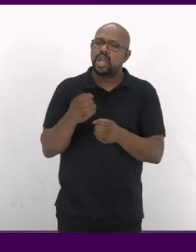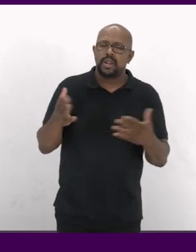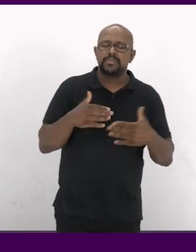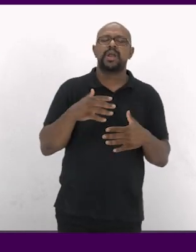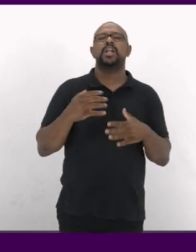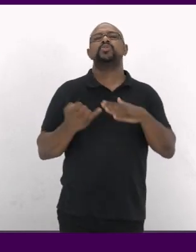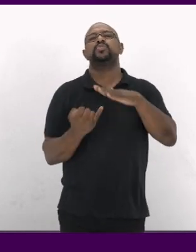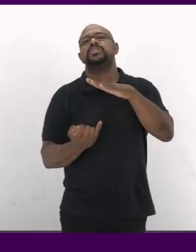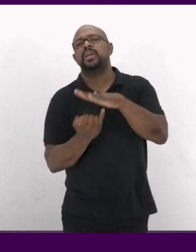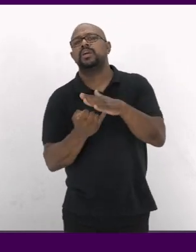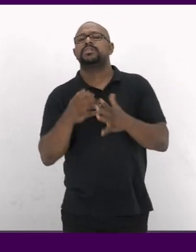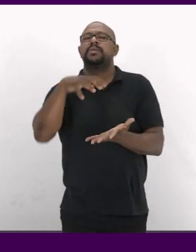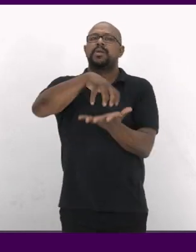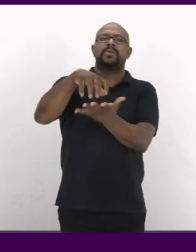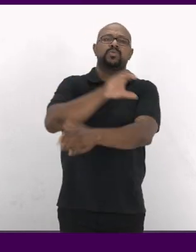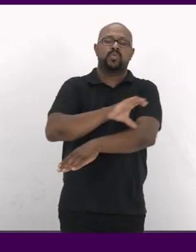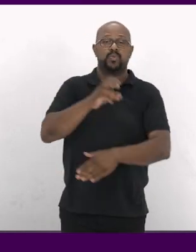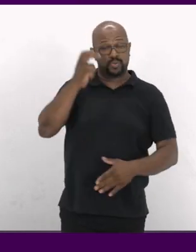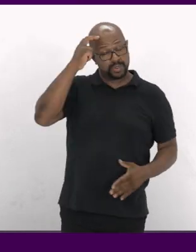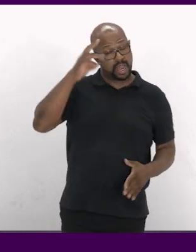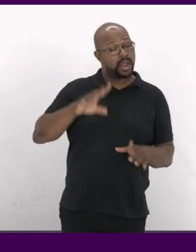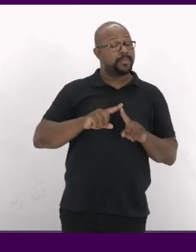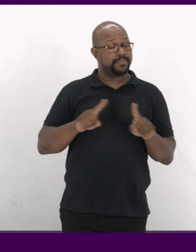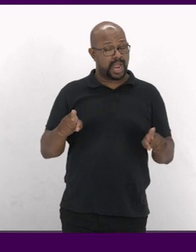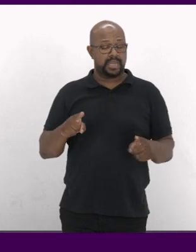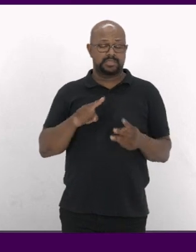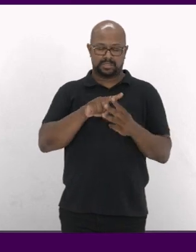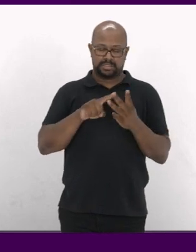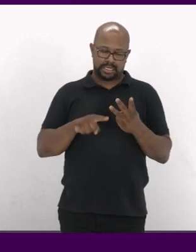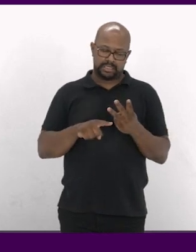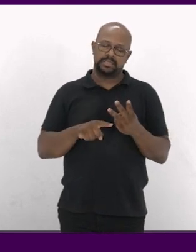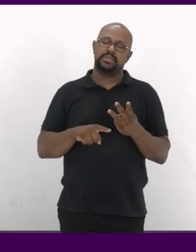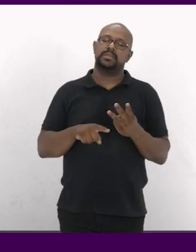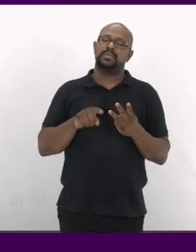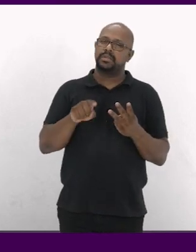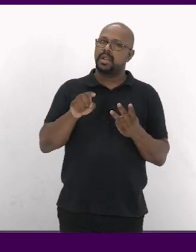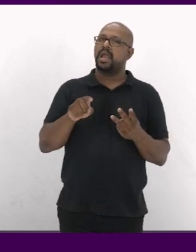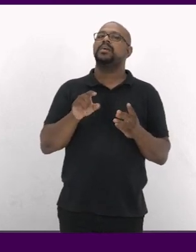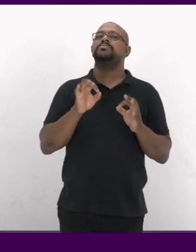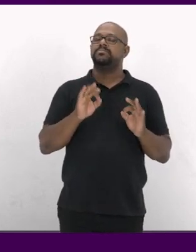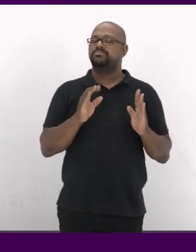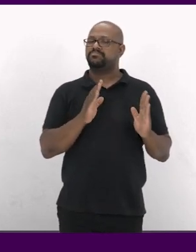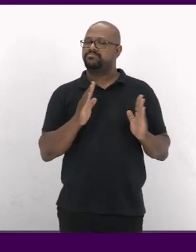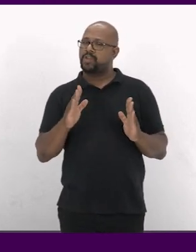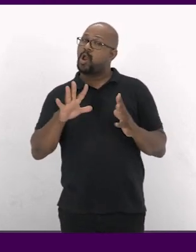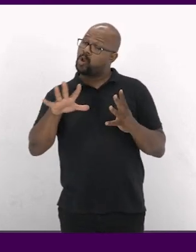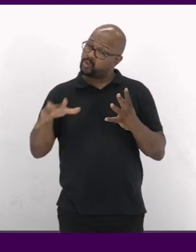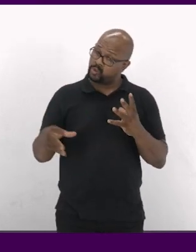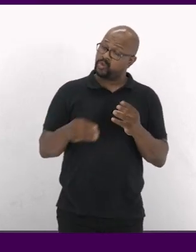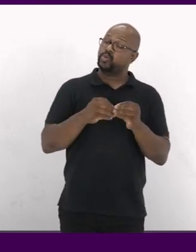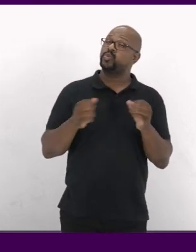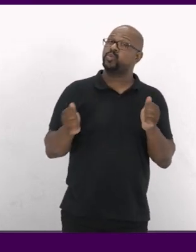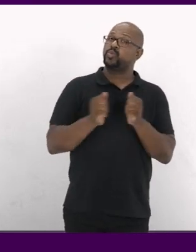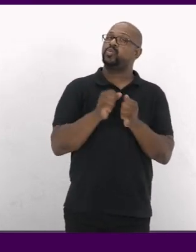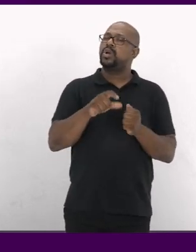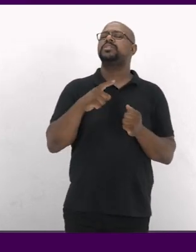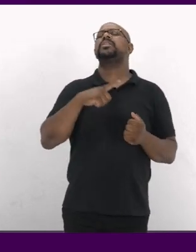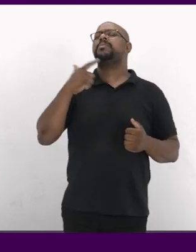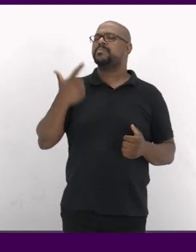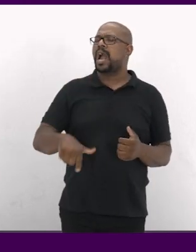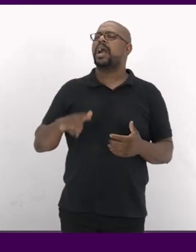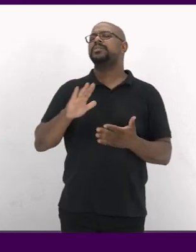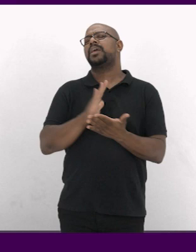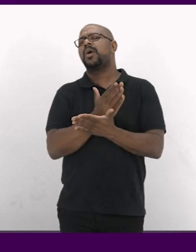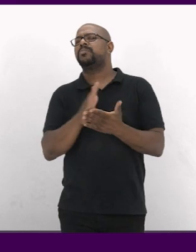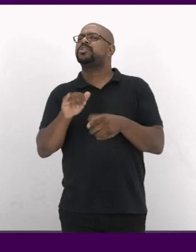recursos para as instituições e equipamentos culturais. Mas, além destes, ou melhor, de maneira coordenada com esses instrumentos,